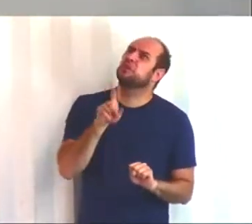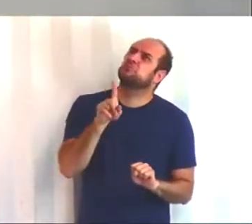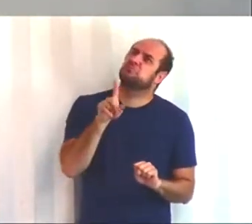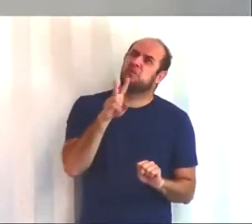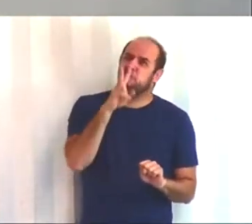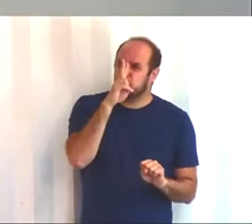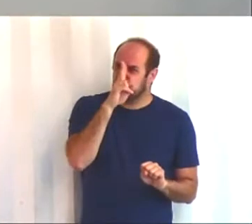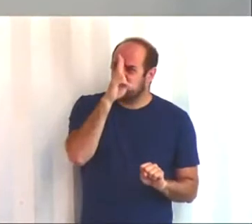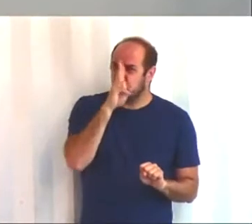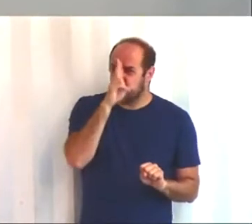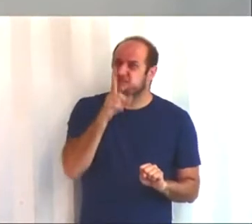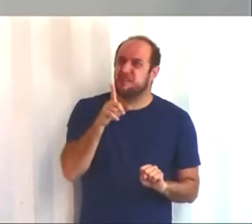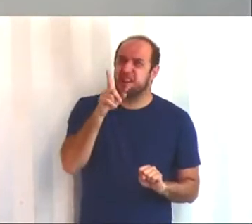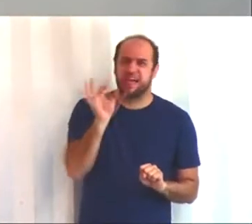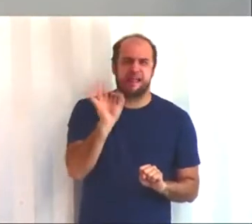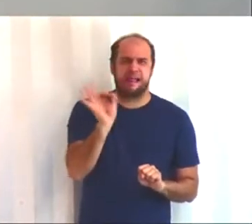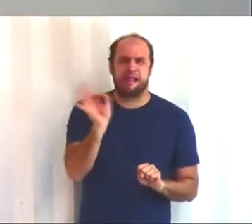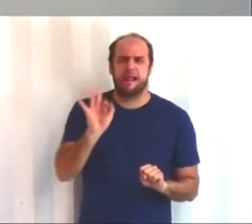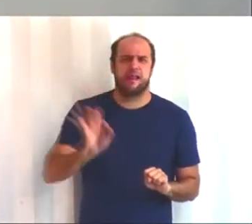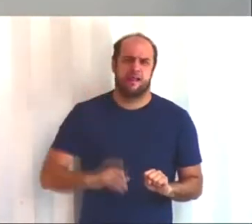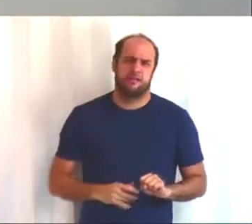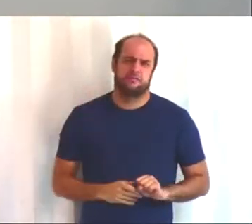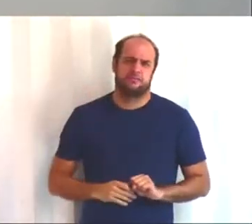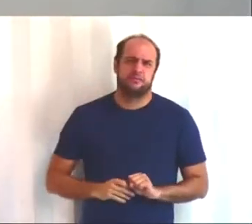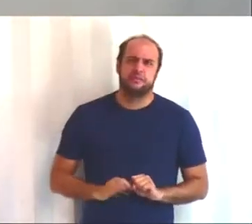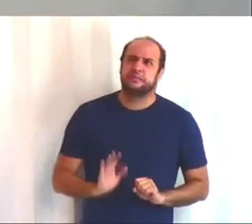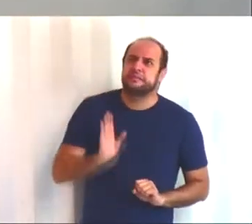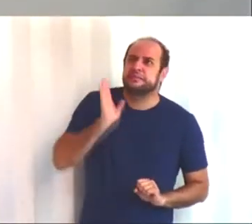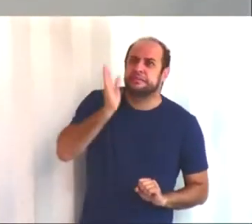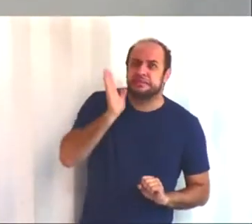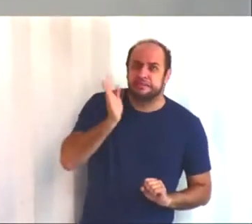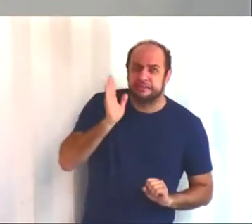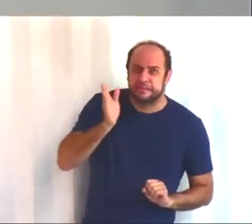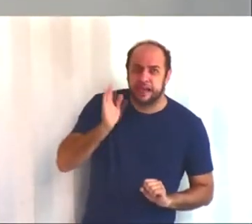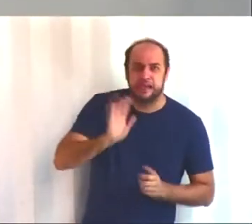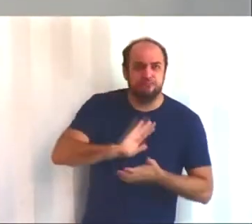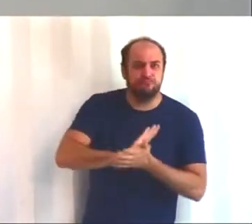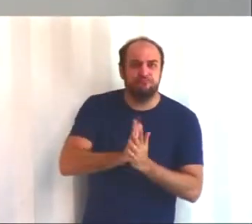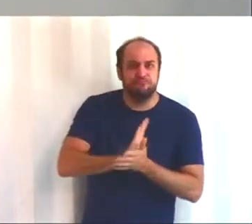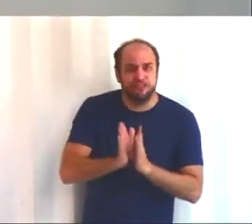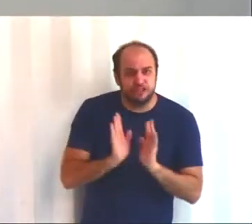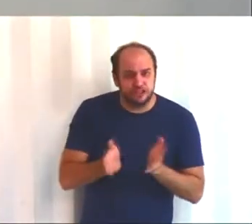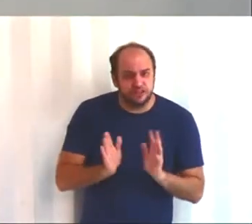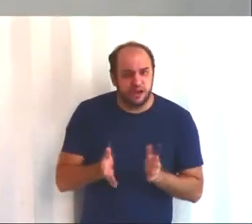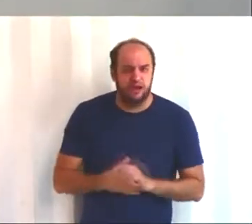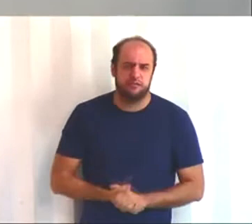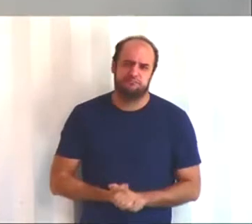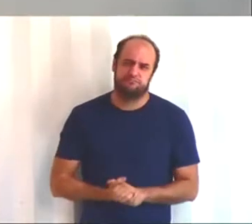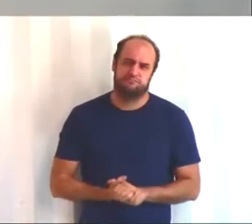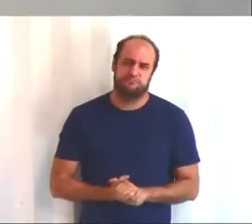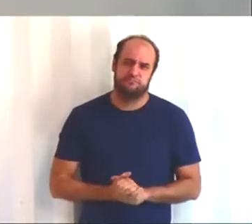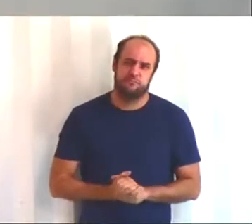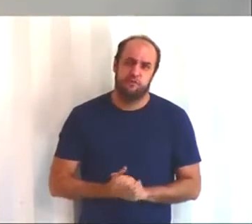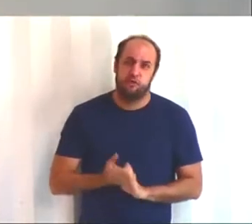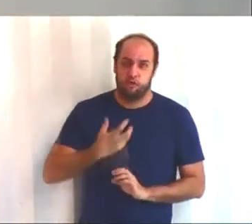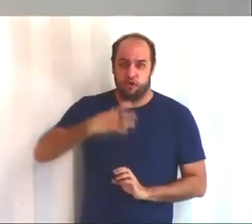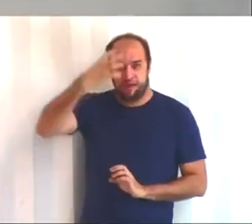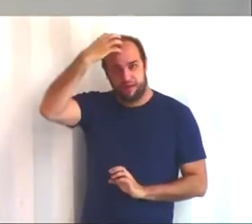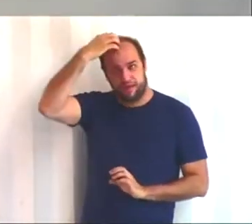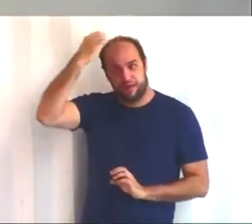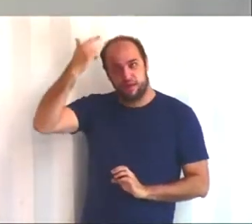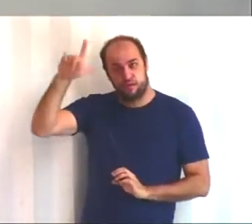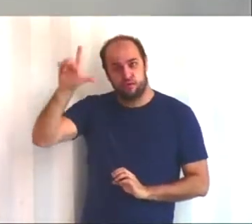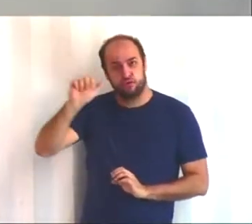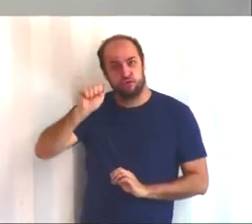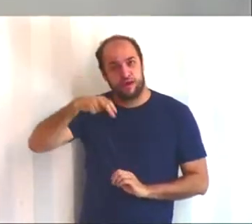não tem nada que nos ameace de lá. Sabe por quê? Porque o Império Assírio já estava em decadência. O rei